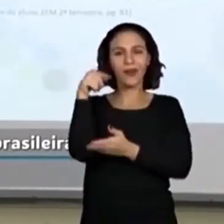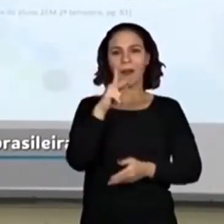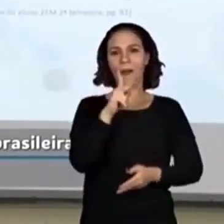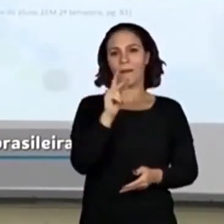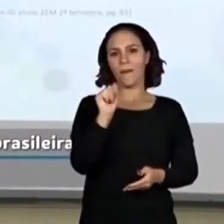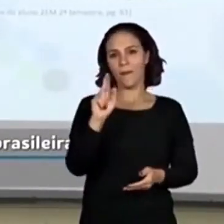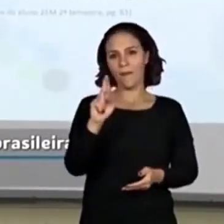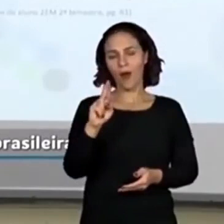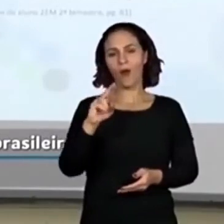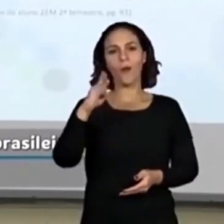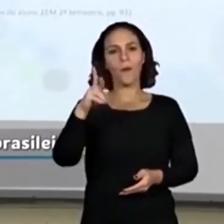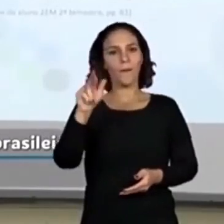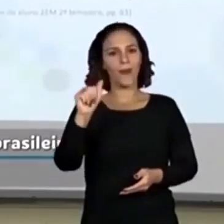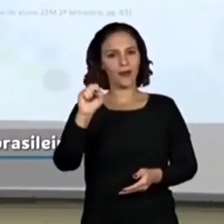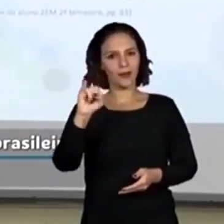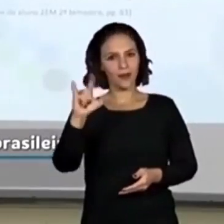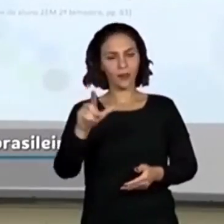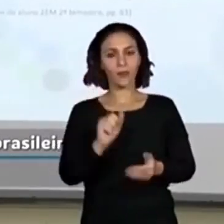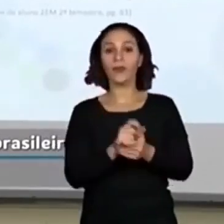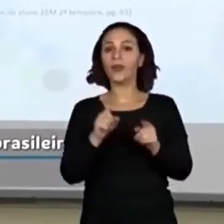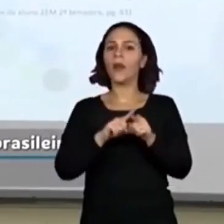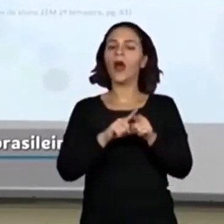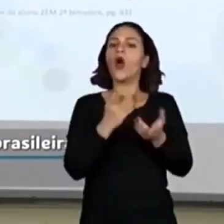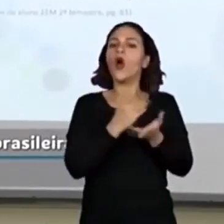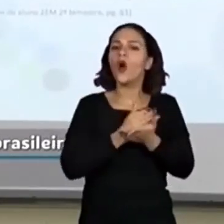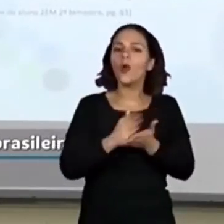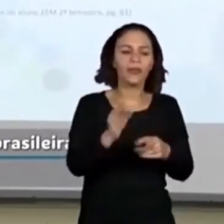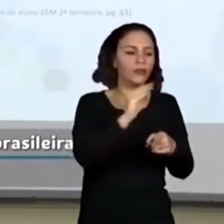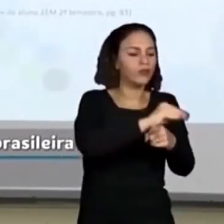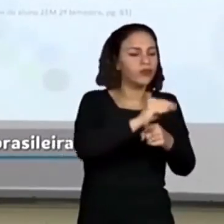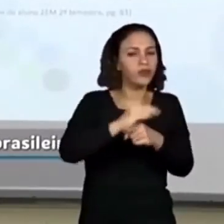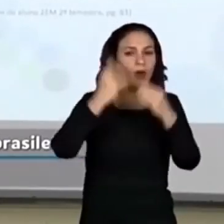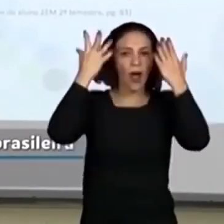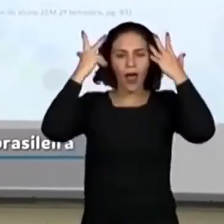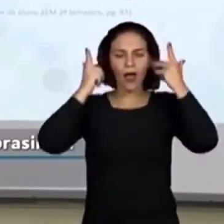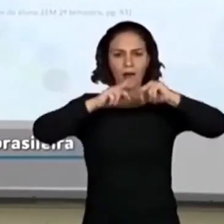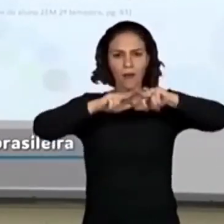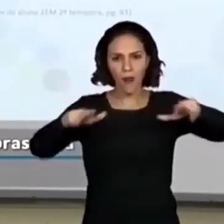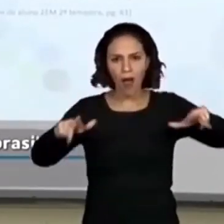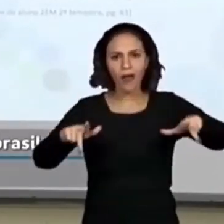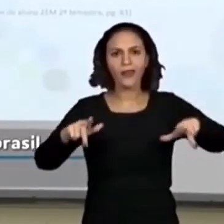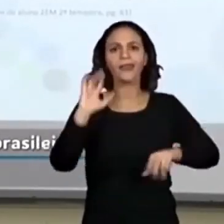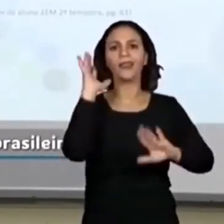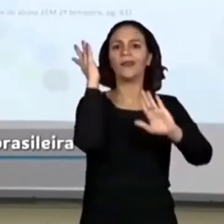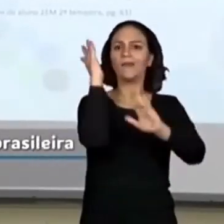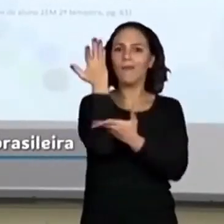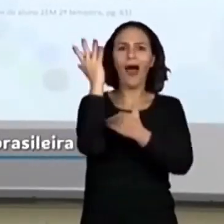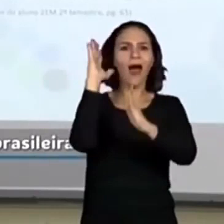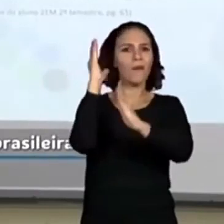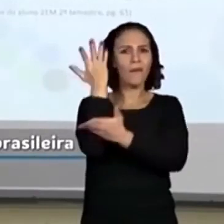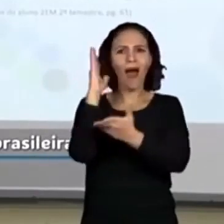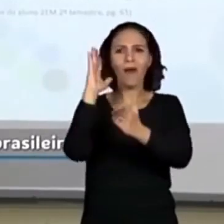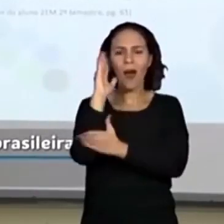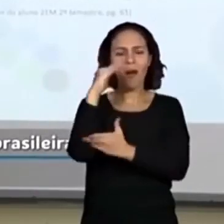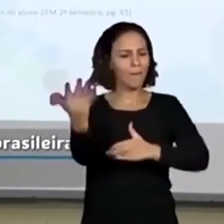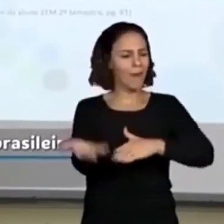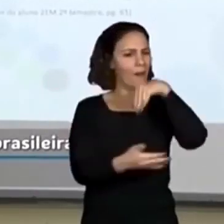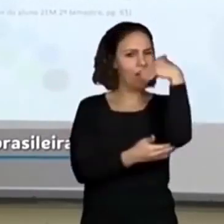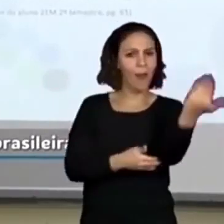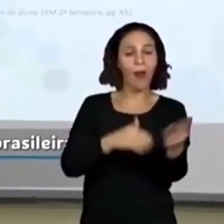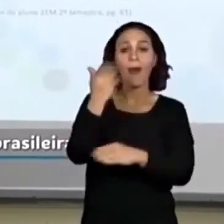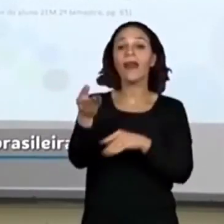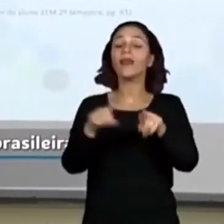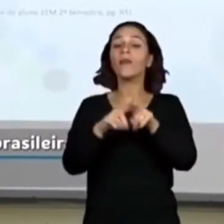o desmatamento, a criação de animais e depois começaram com a plantação de cana-de-açúcar. O açúcar